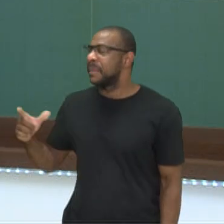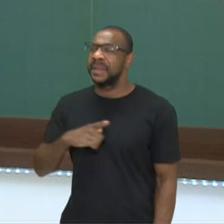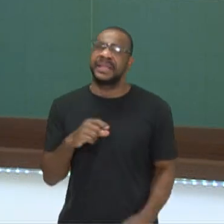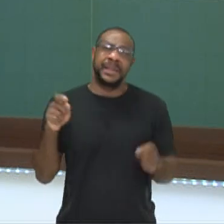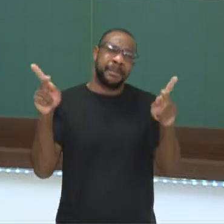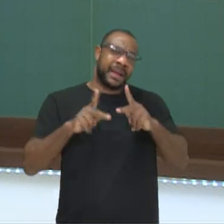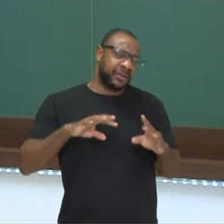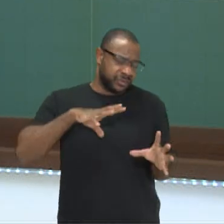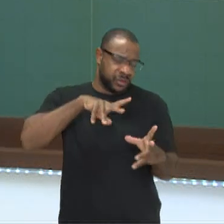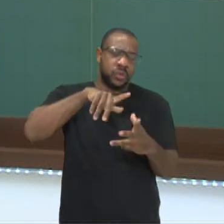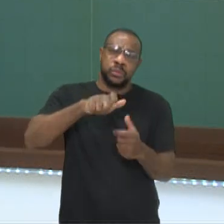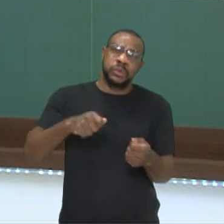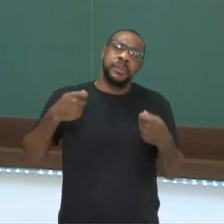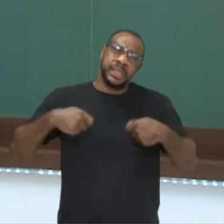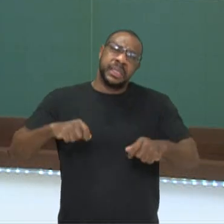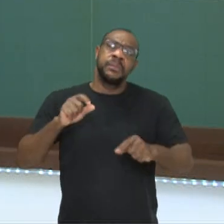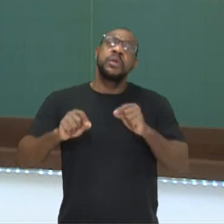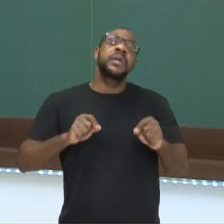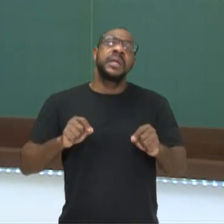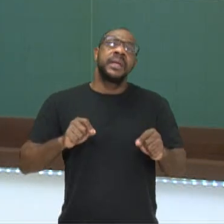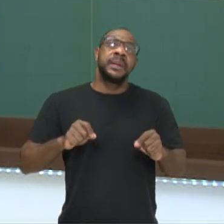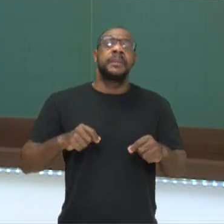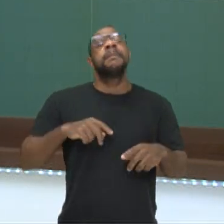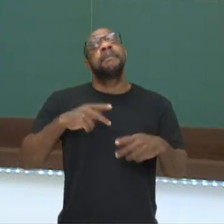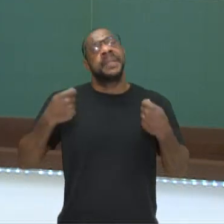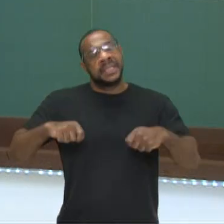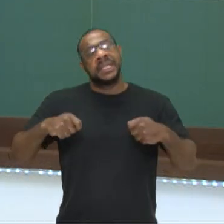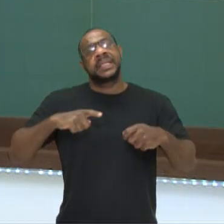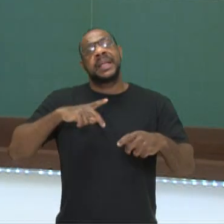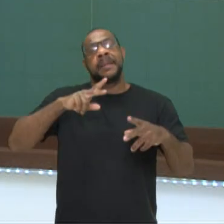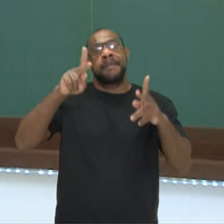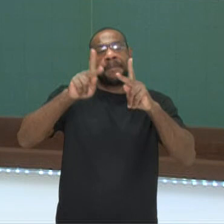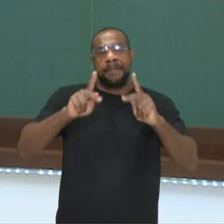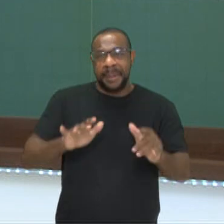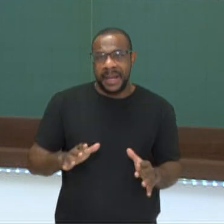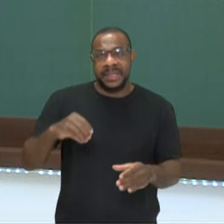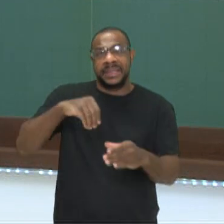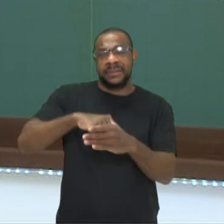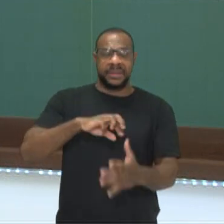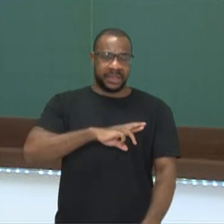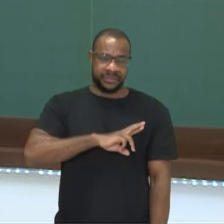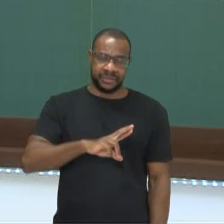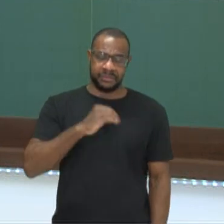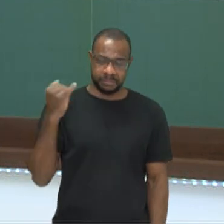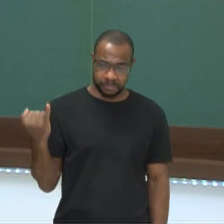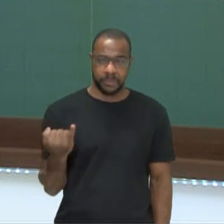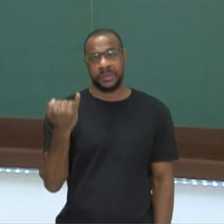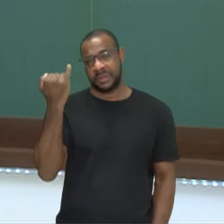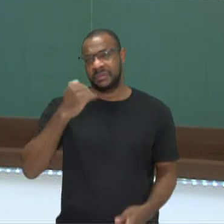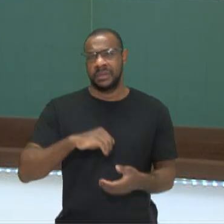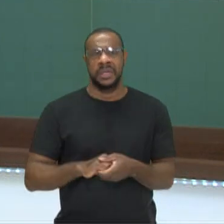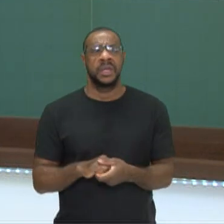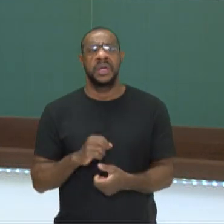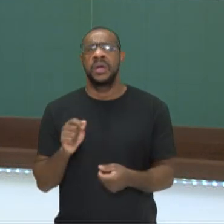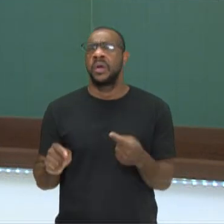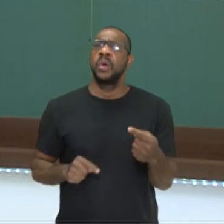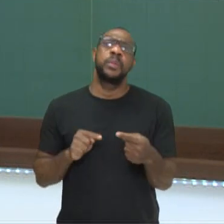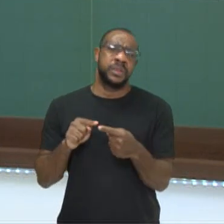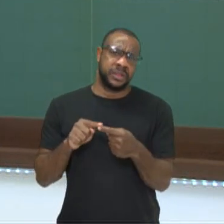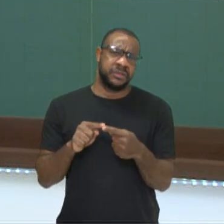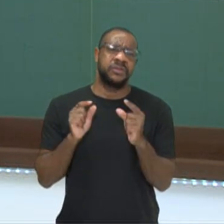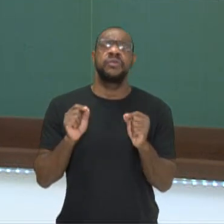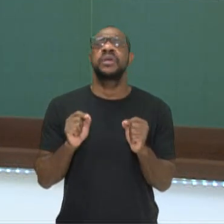paz no mundo, precisamos ter paz entre as religiões. E aí tem a ver com o ensino religioso. que o objetivo não é fazer aula de